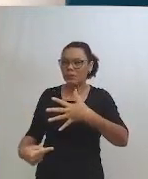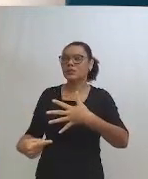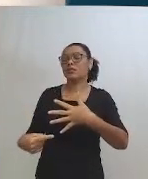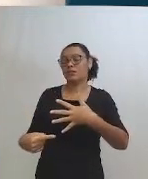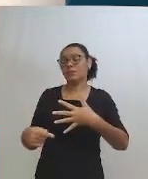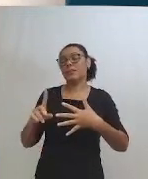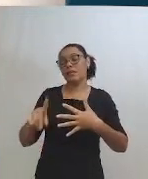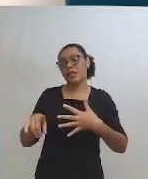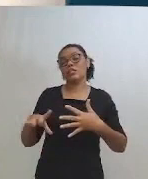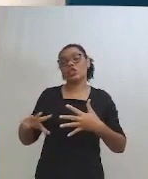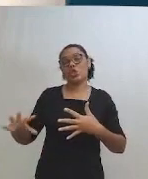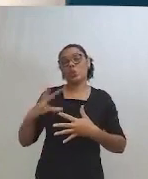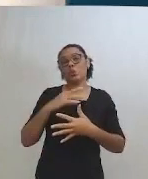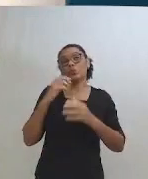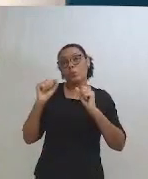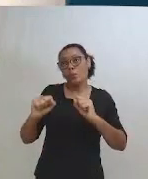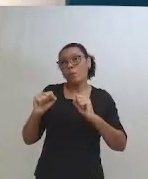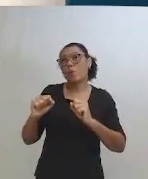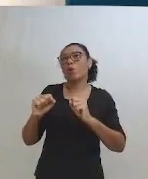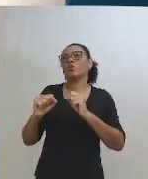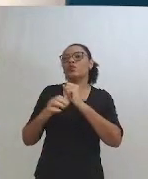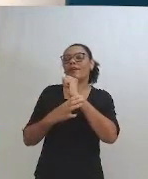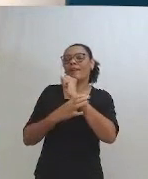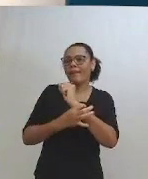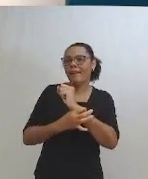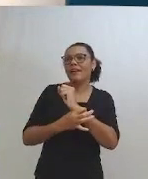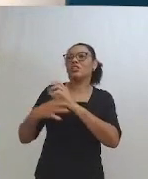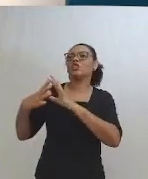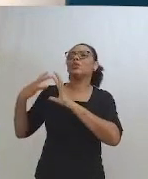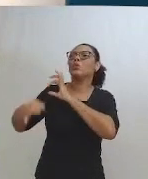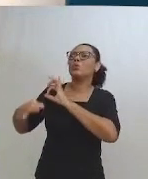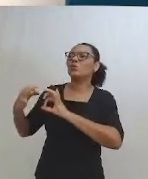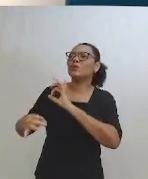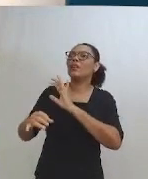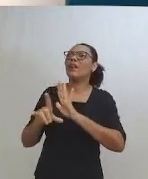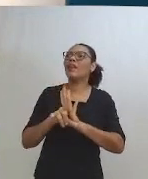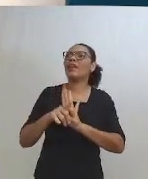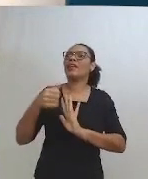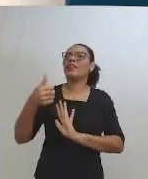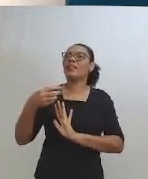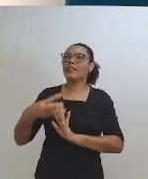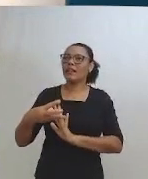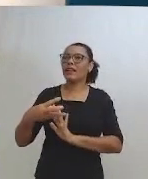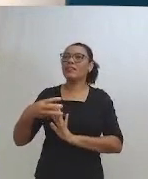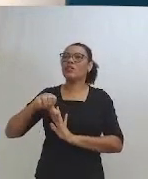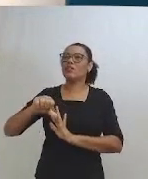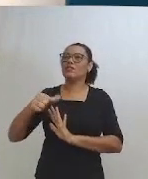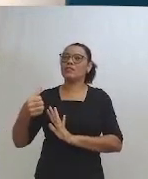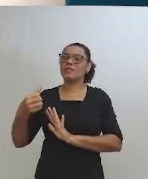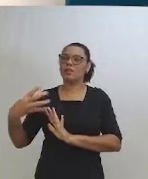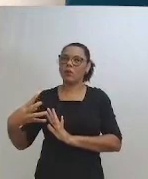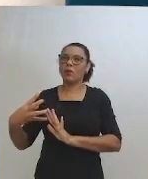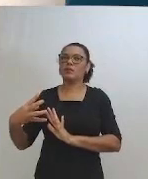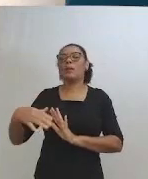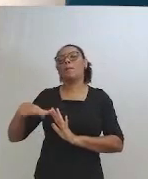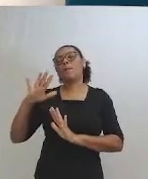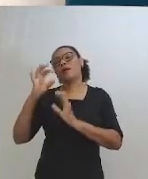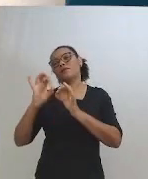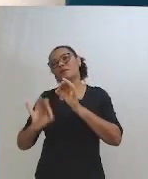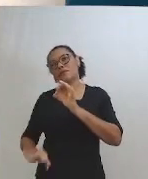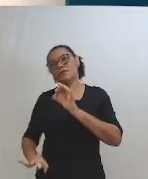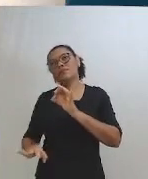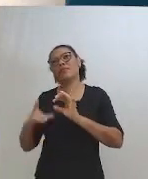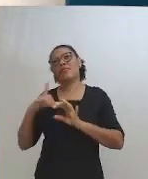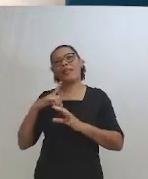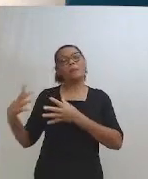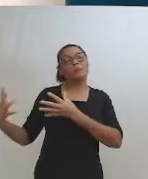sim, para garantir o juízo nos moldes da Lei 13.964. Sem mais delongas, eu sei que os senhores têm serviço demais,